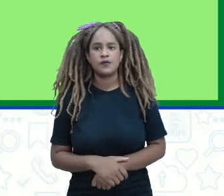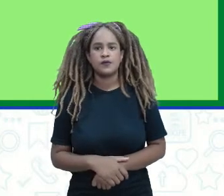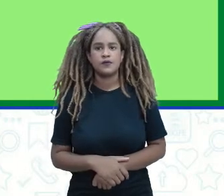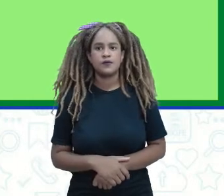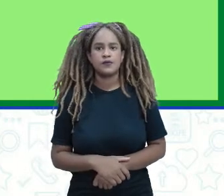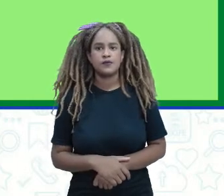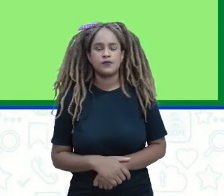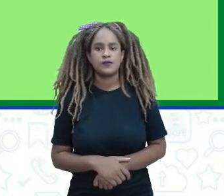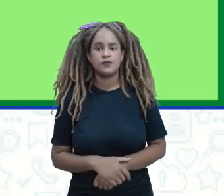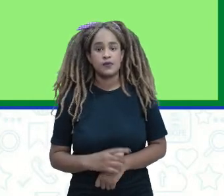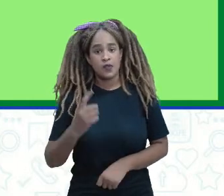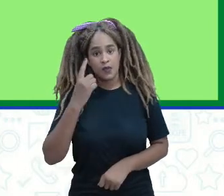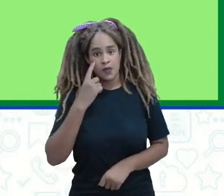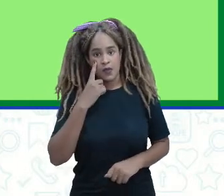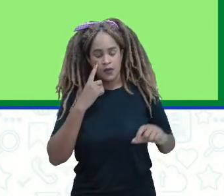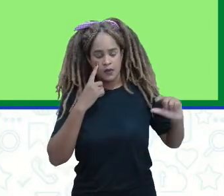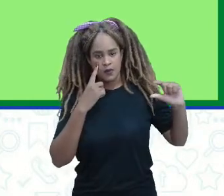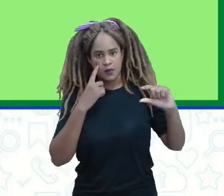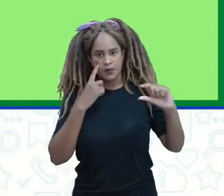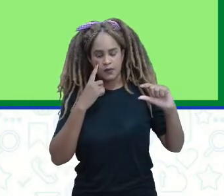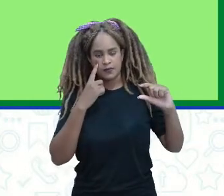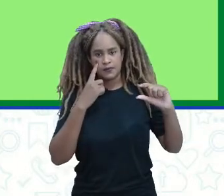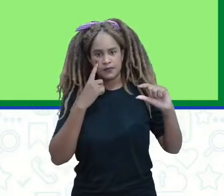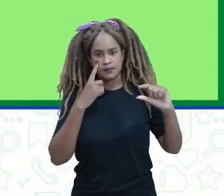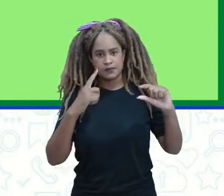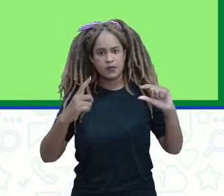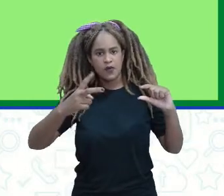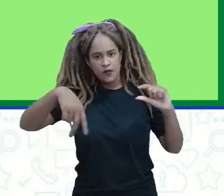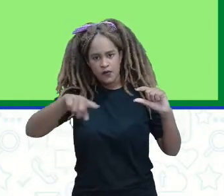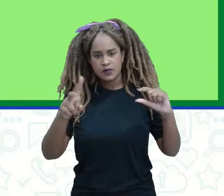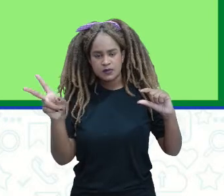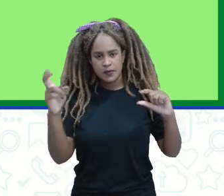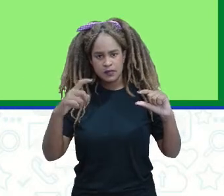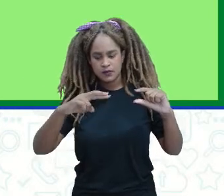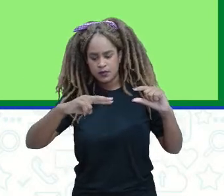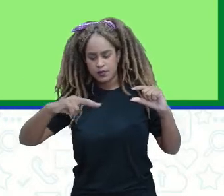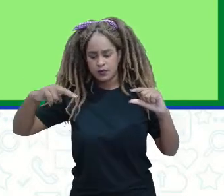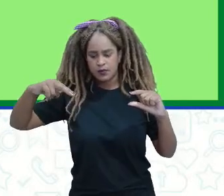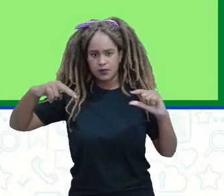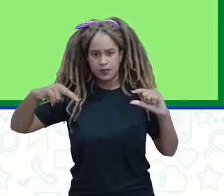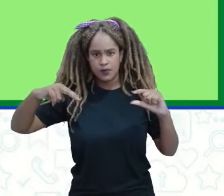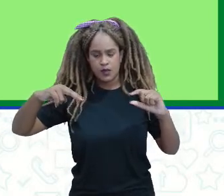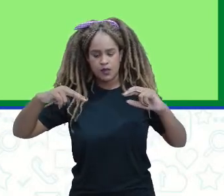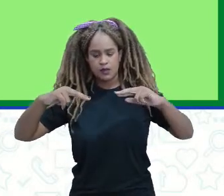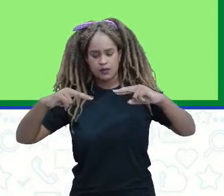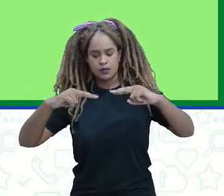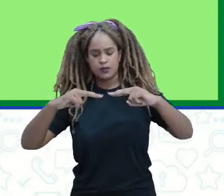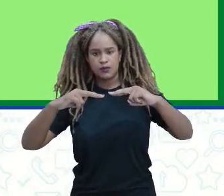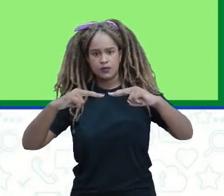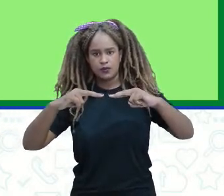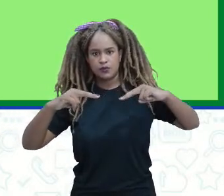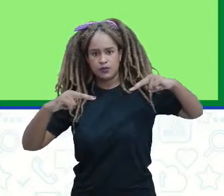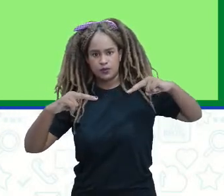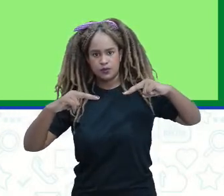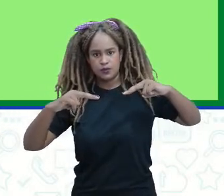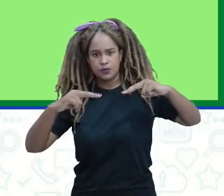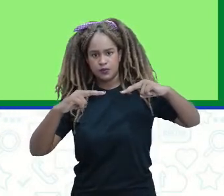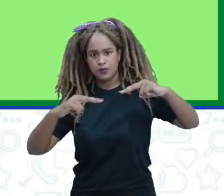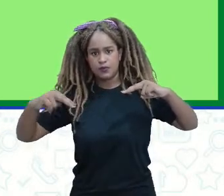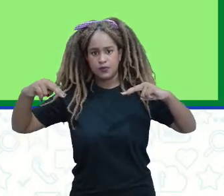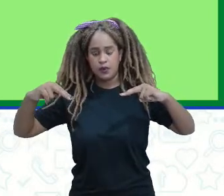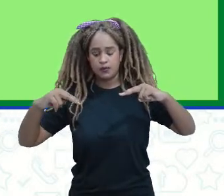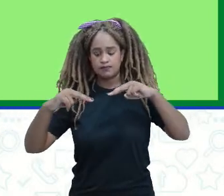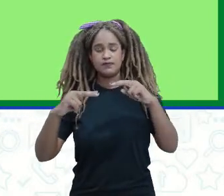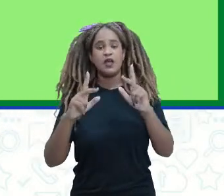aí, isso. Olha só, estão vendo aí como é que age, né? Dois ímãs virados com o